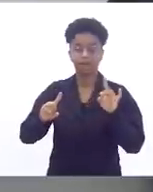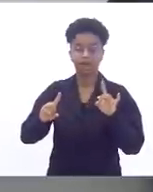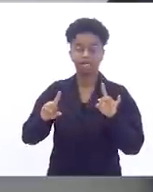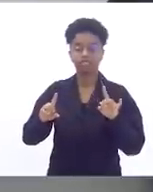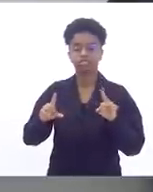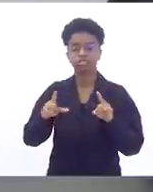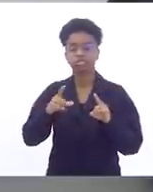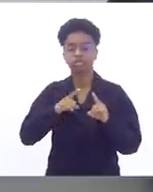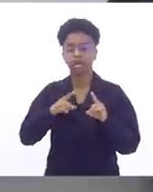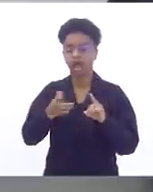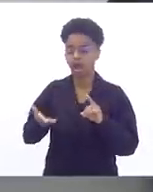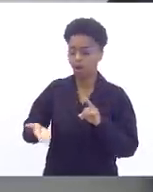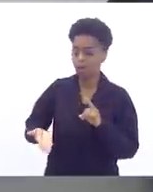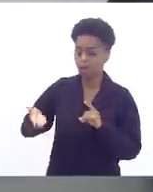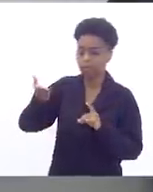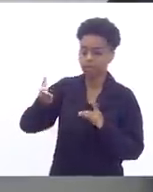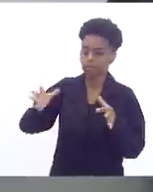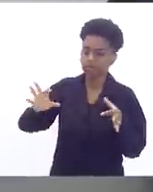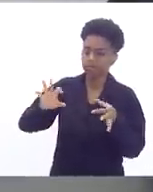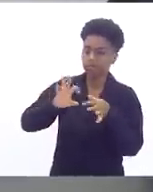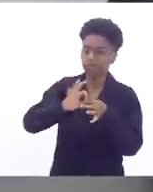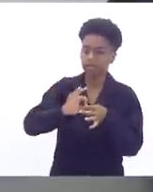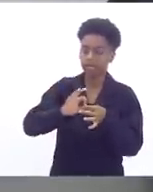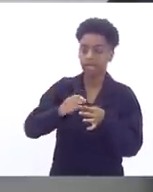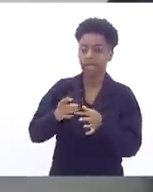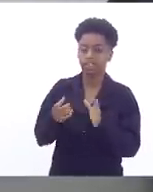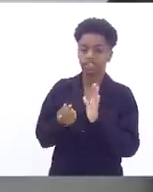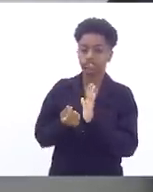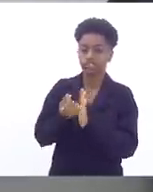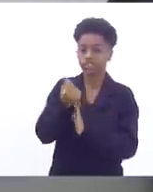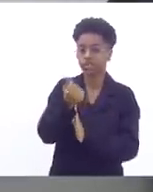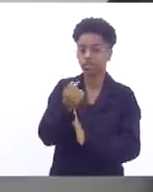esse aumento a receita tributária